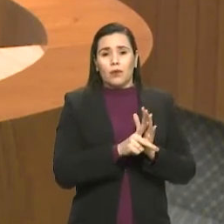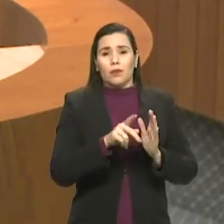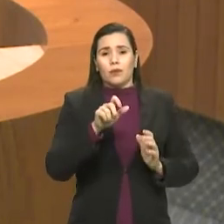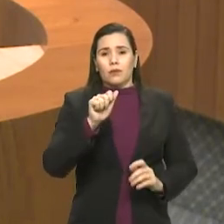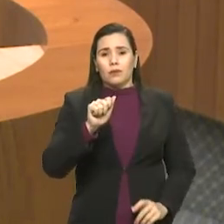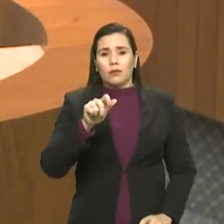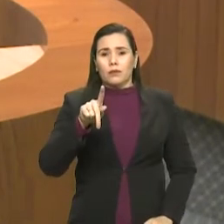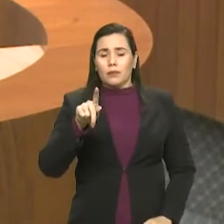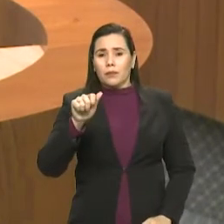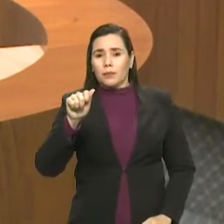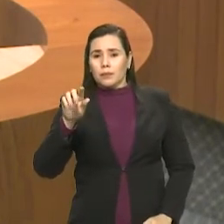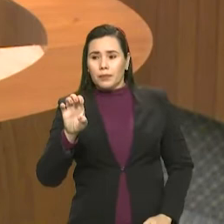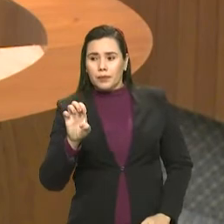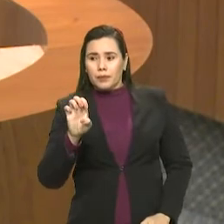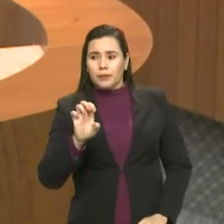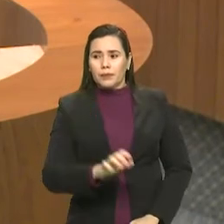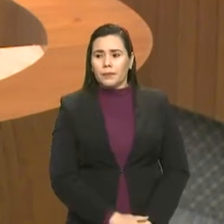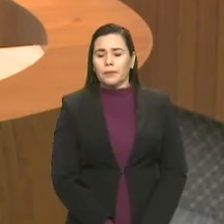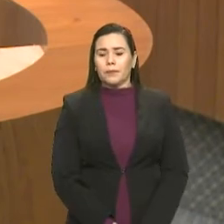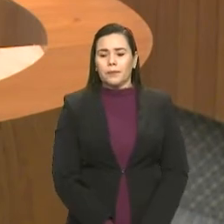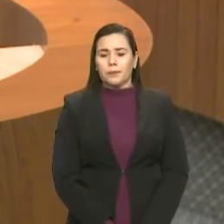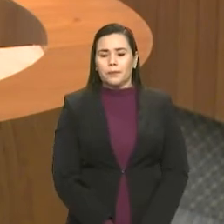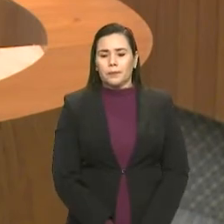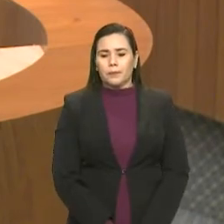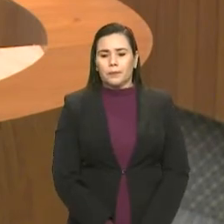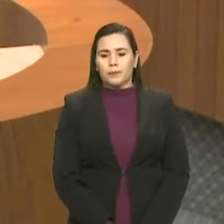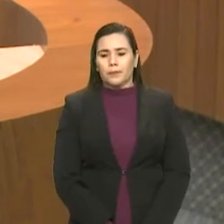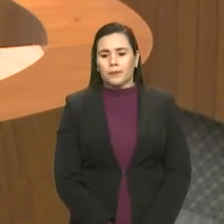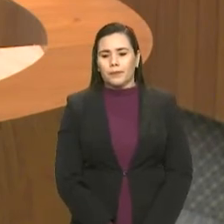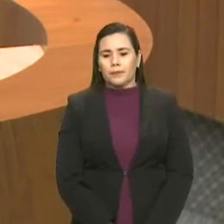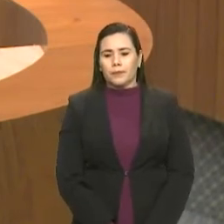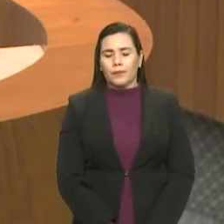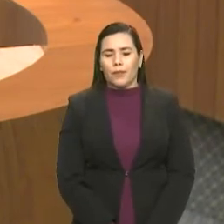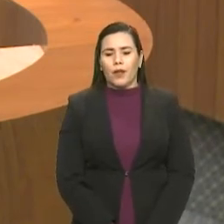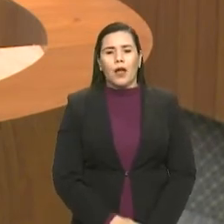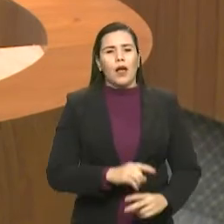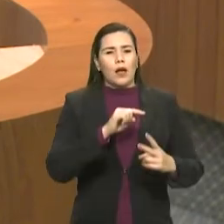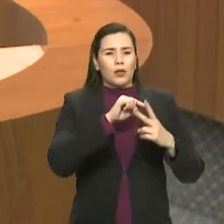Aquele casal, Dona Antonina e seu Expedito,